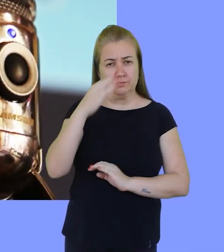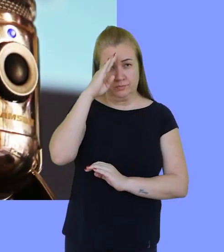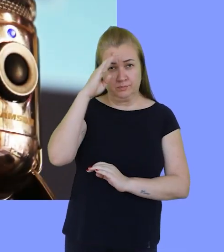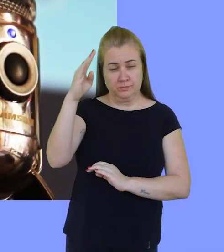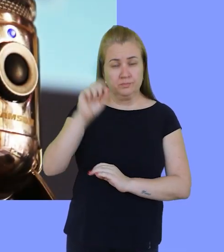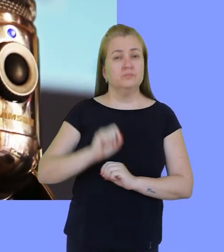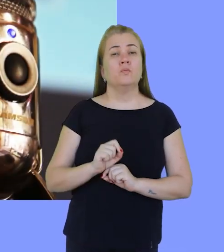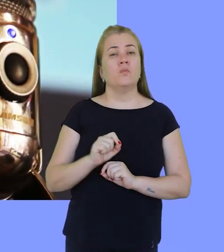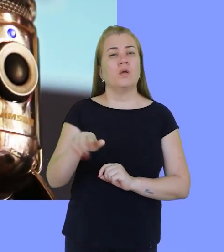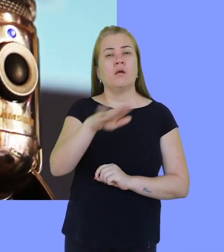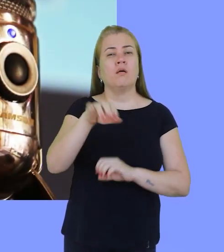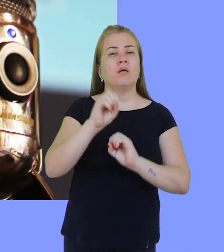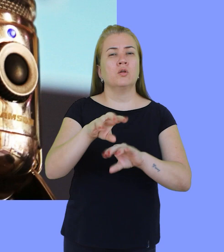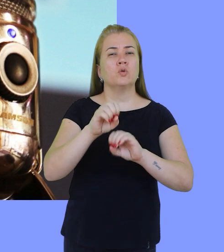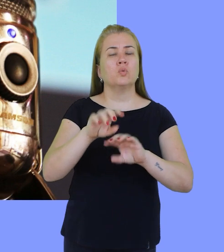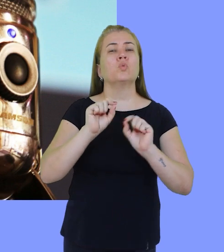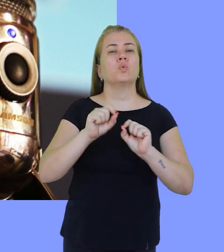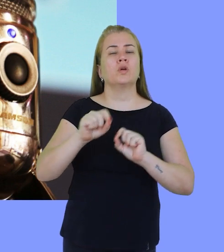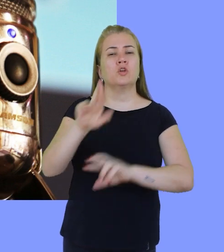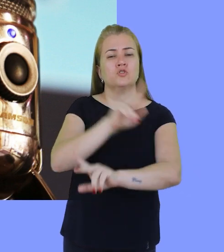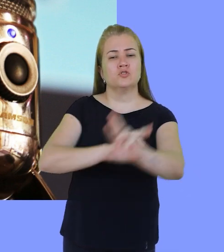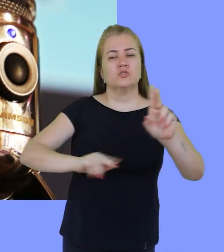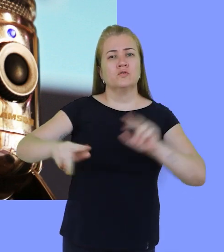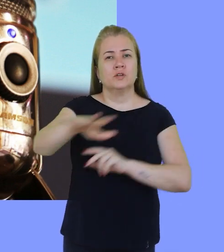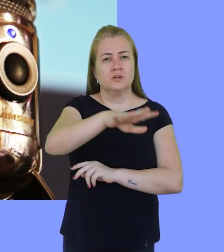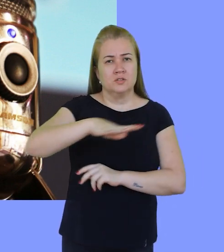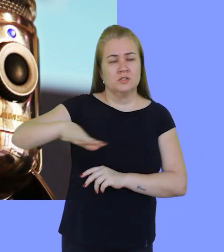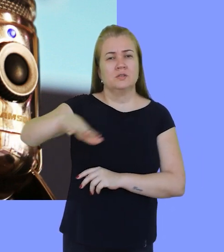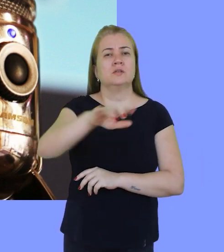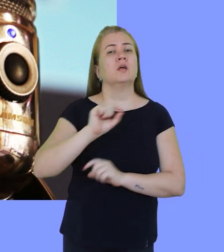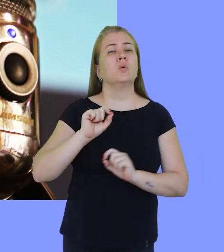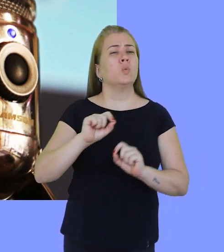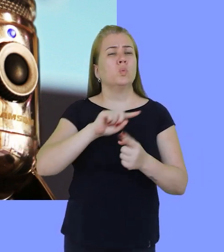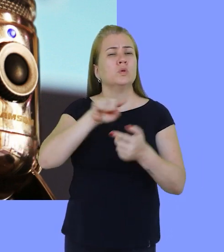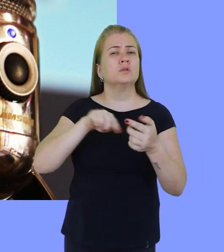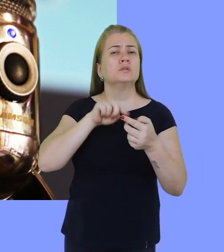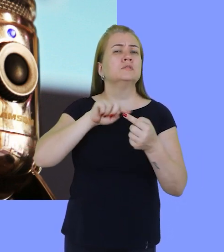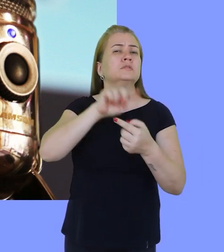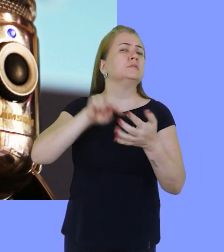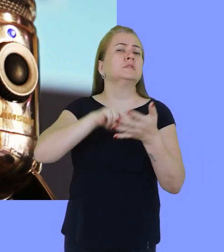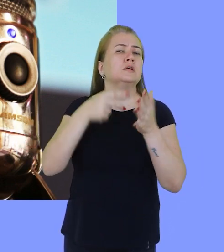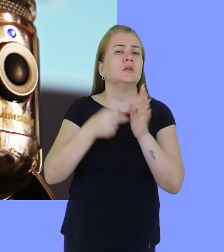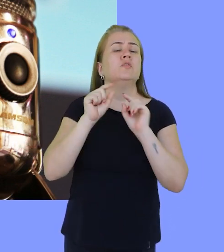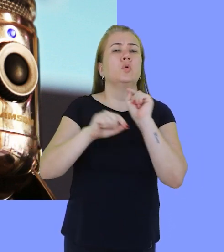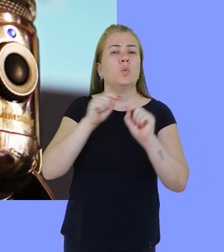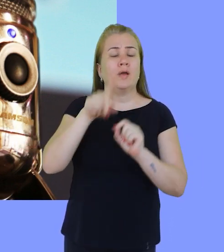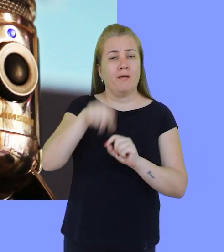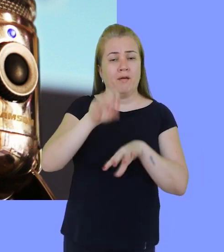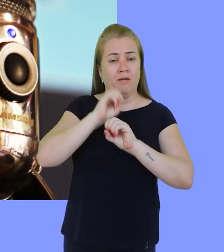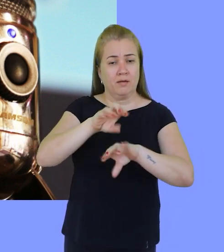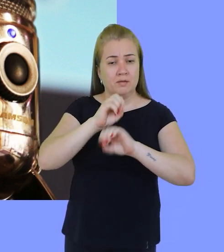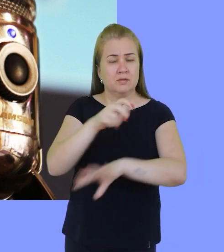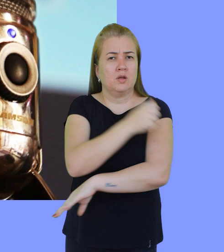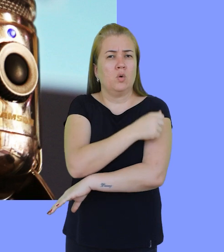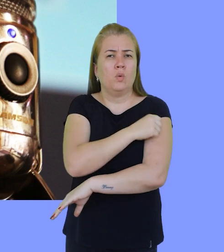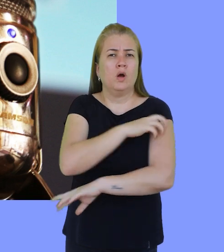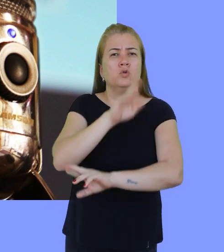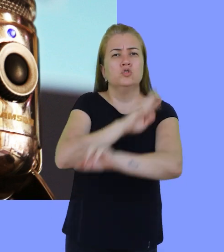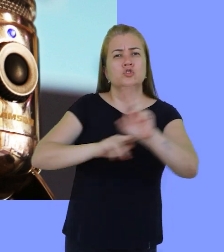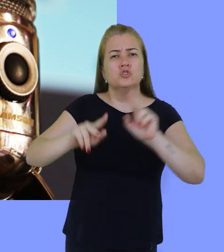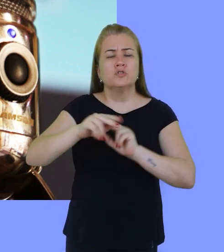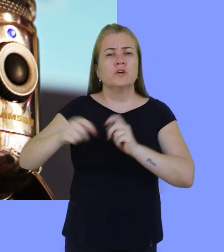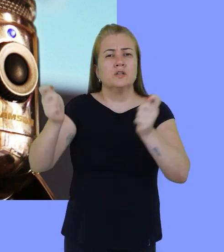terceiro princípio, educação interdimensional. Trata-se de educar o estudante em todas suas